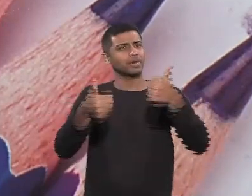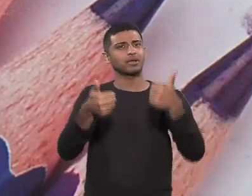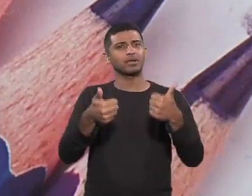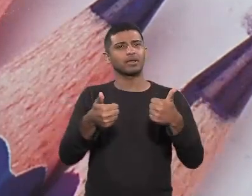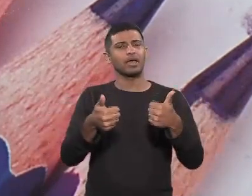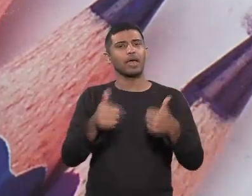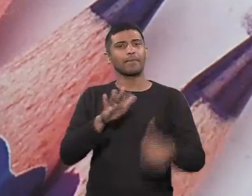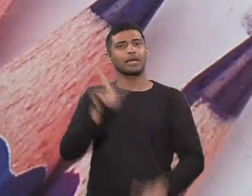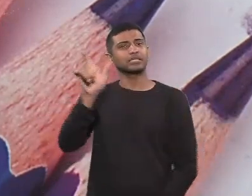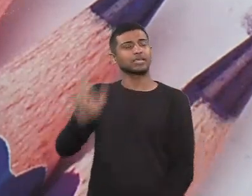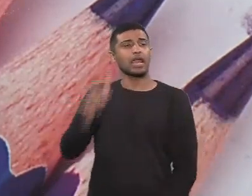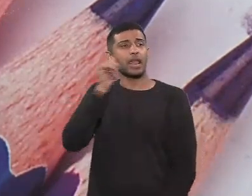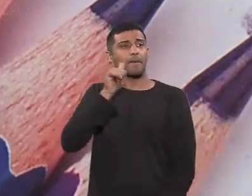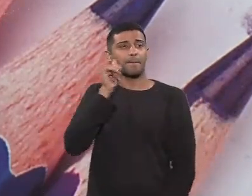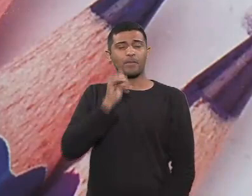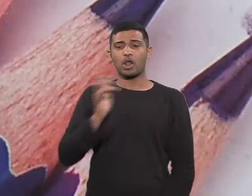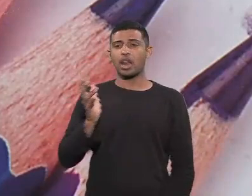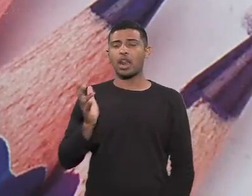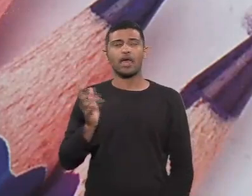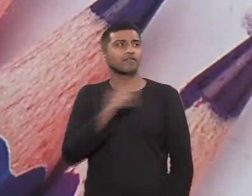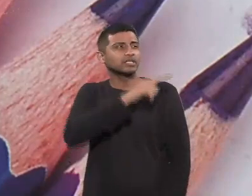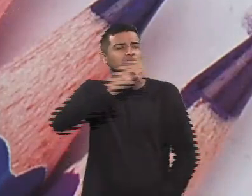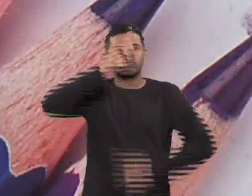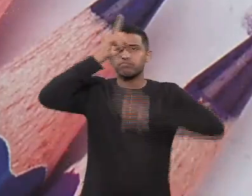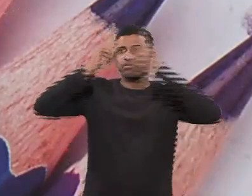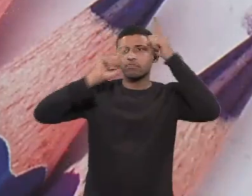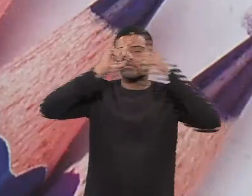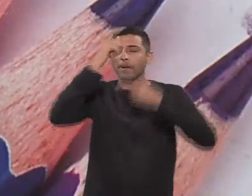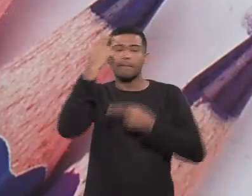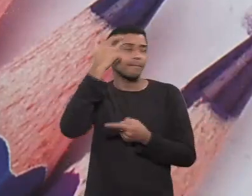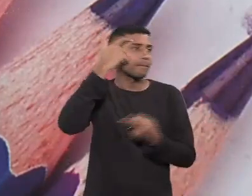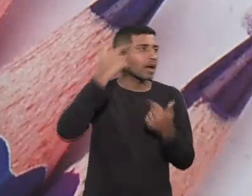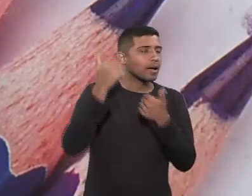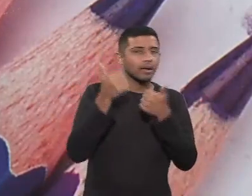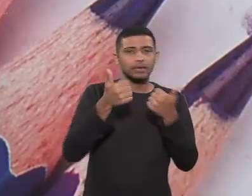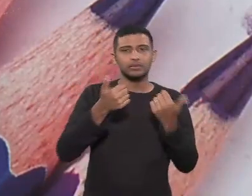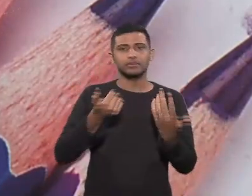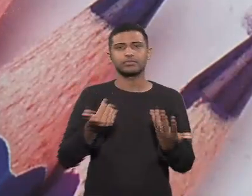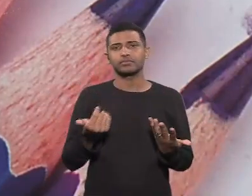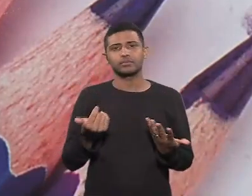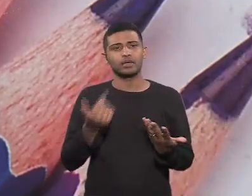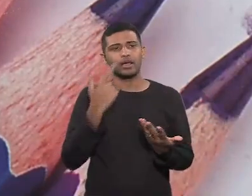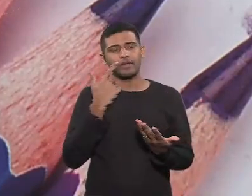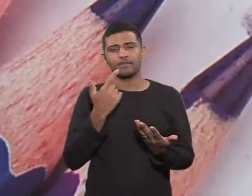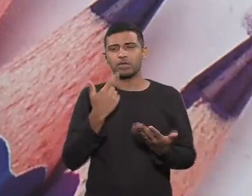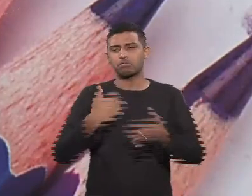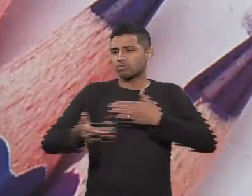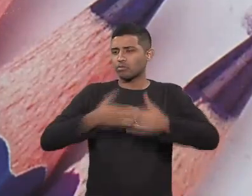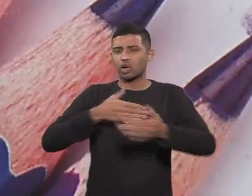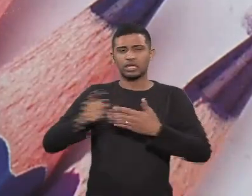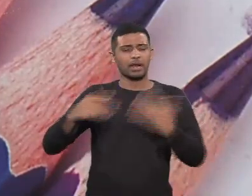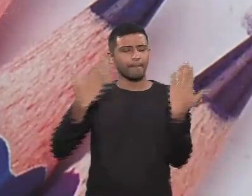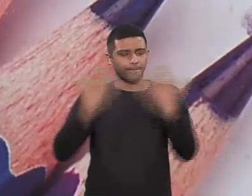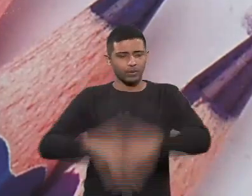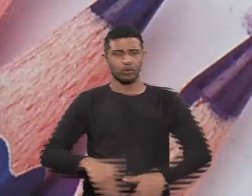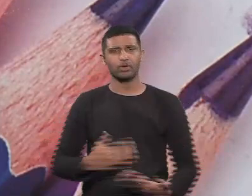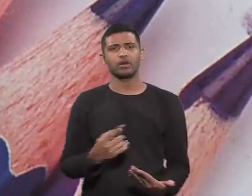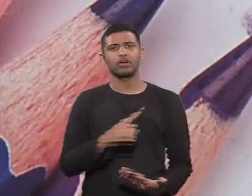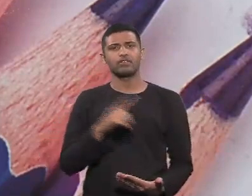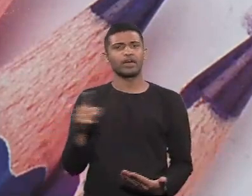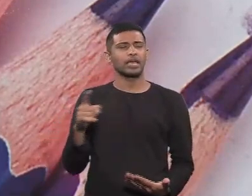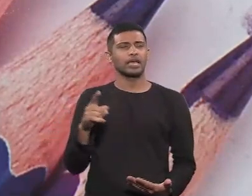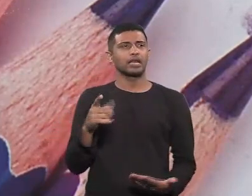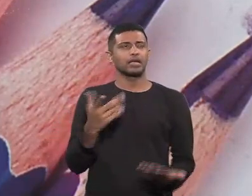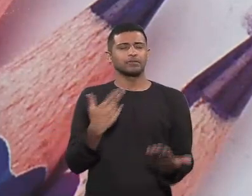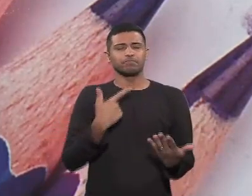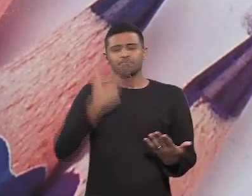lado, uma menina rica, criativa, que tem ali... mesmo numa prova, um